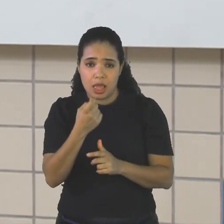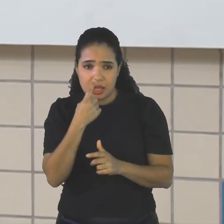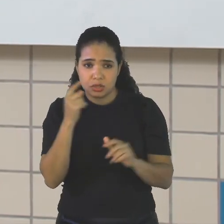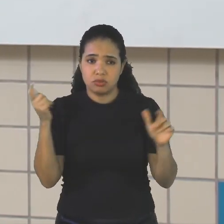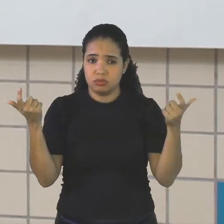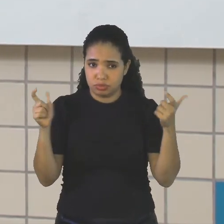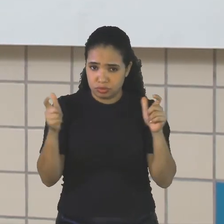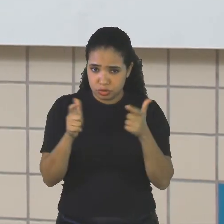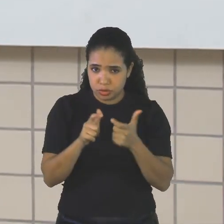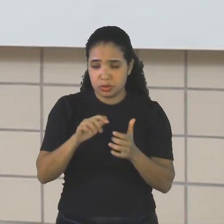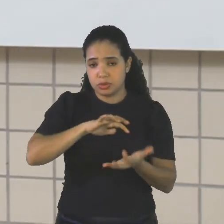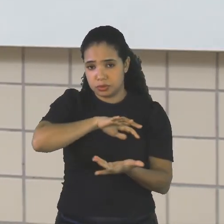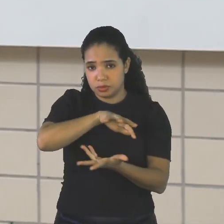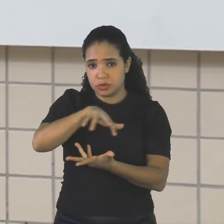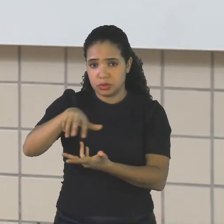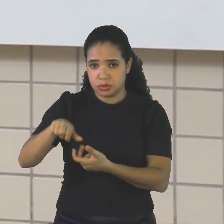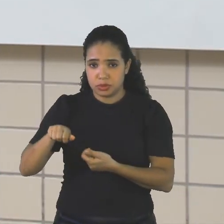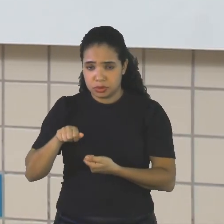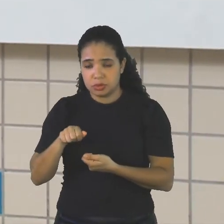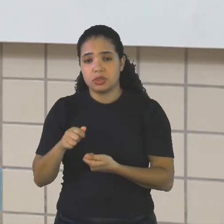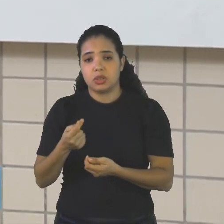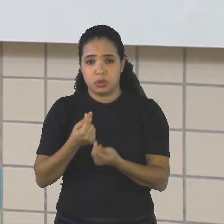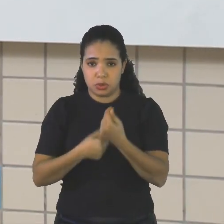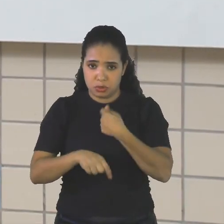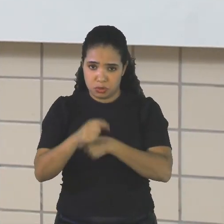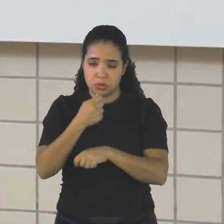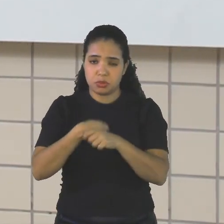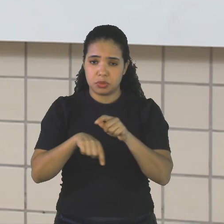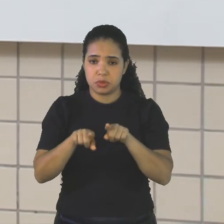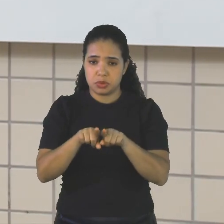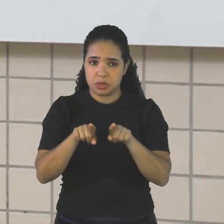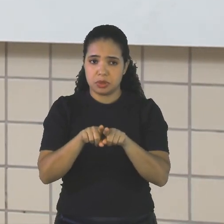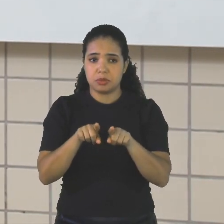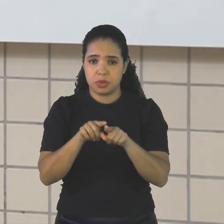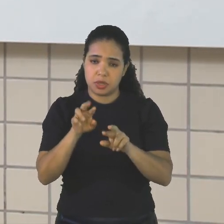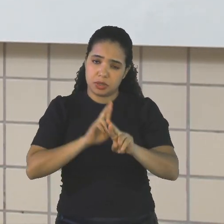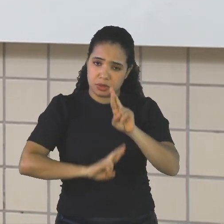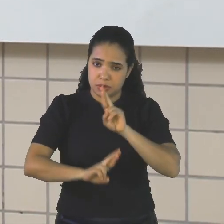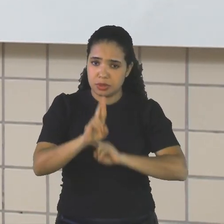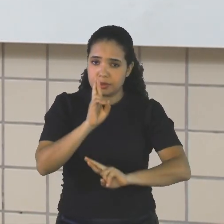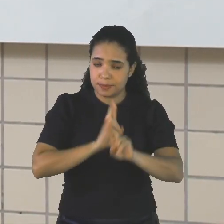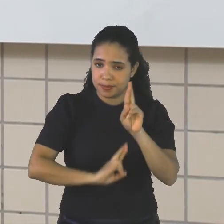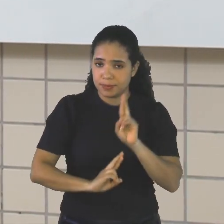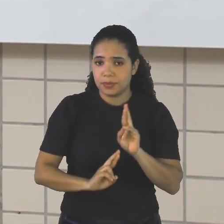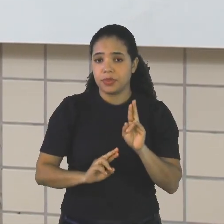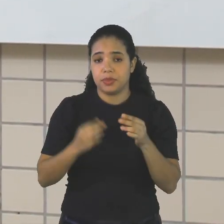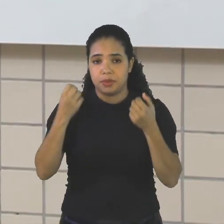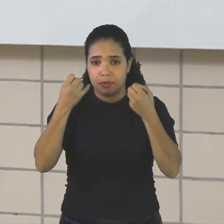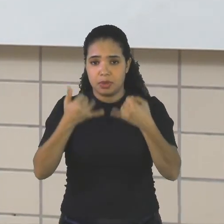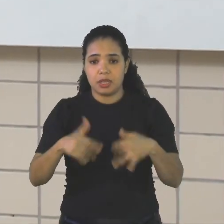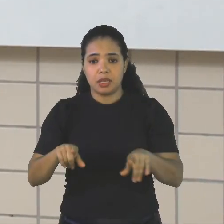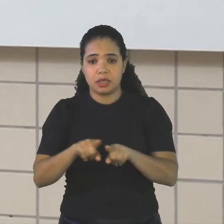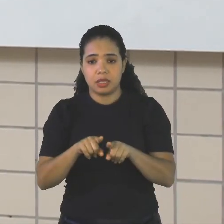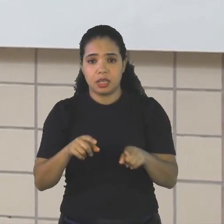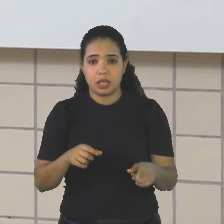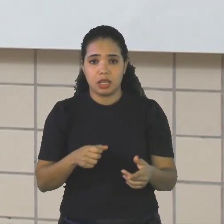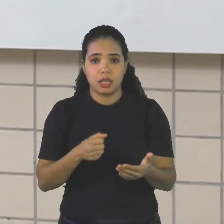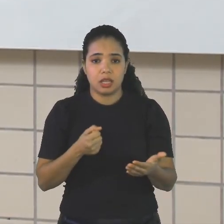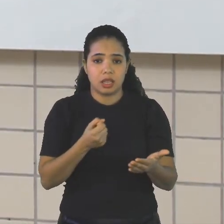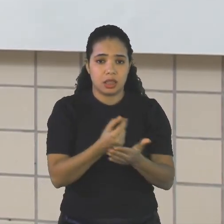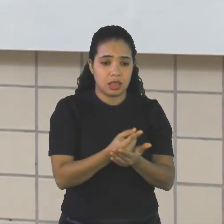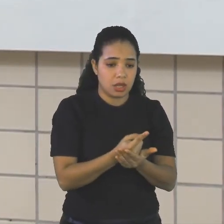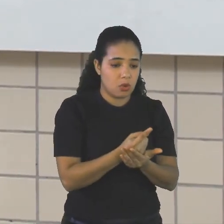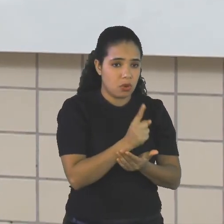gente também vai estar o quê? Economizando, reciclando, né? Quando eu falei para vocês também aí a questão de não comprar animais silvestres, mas